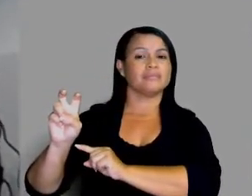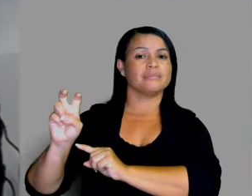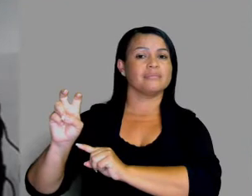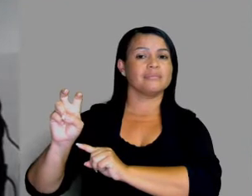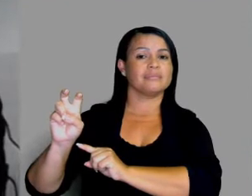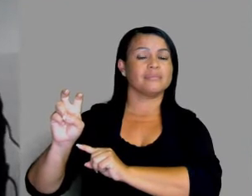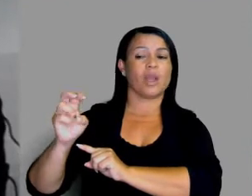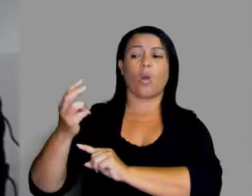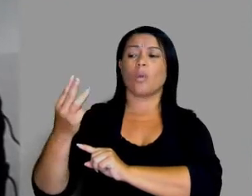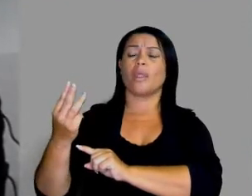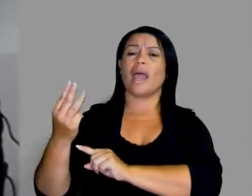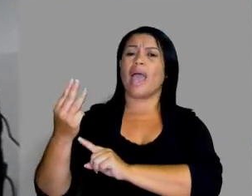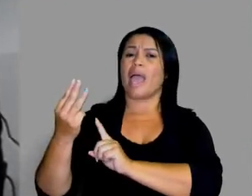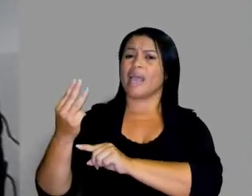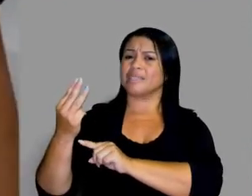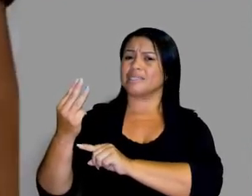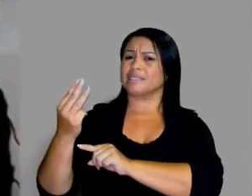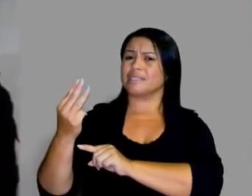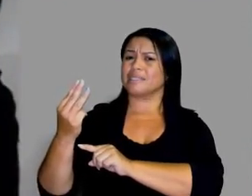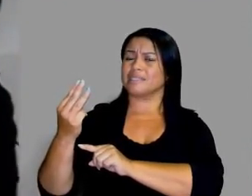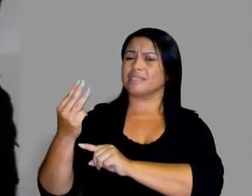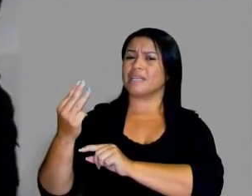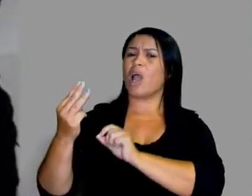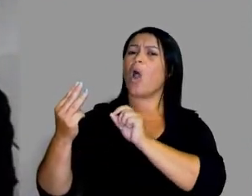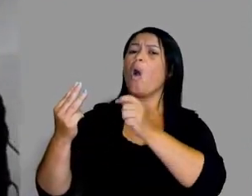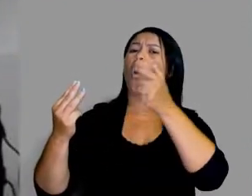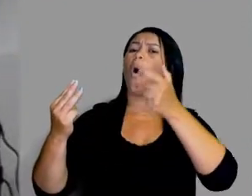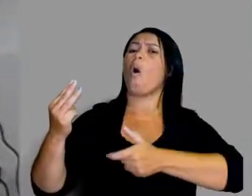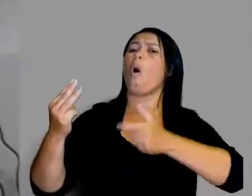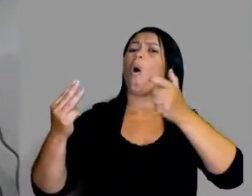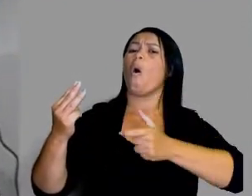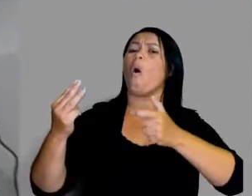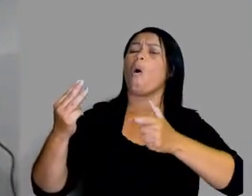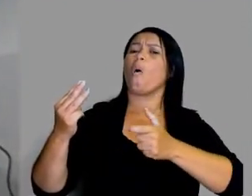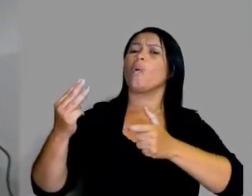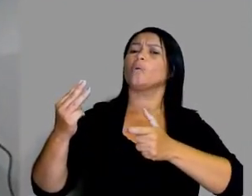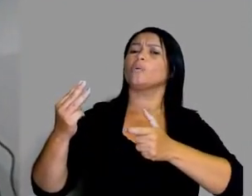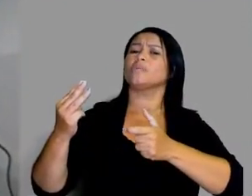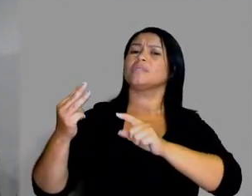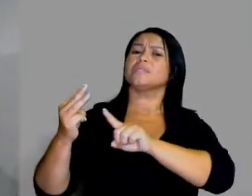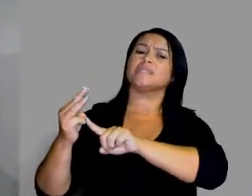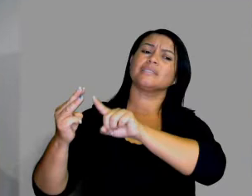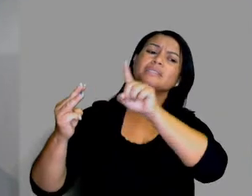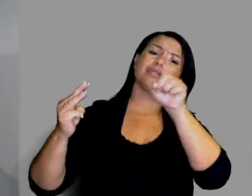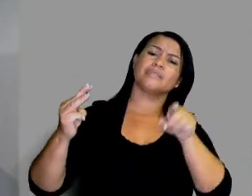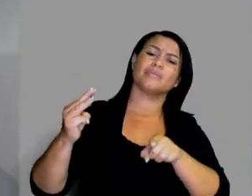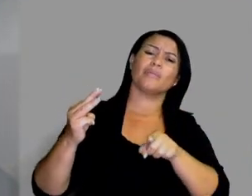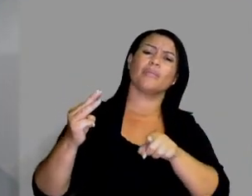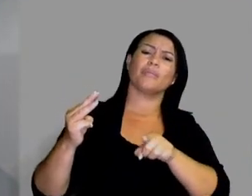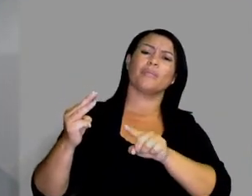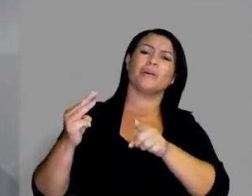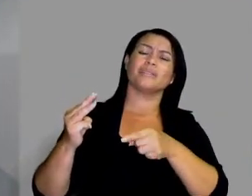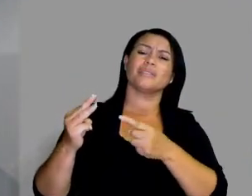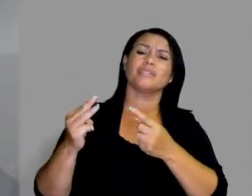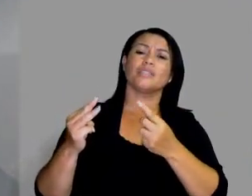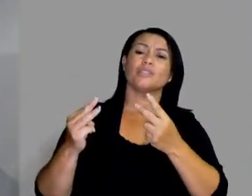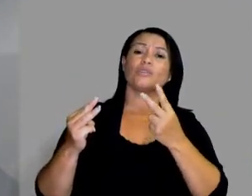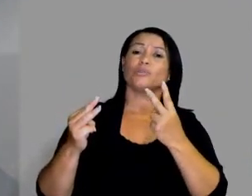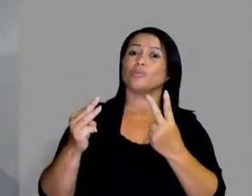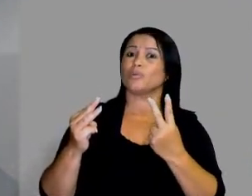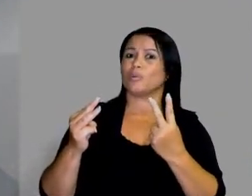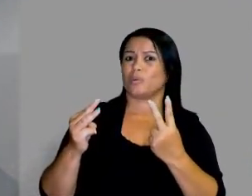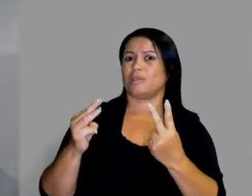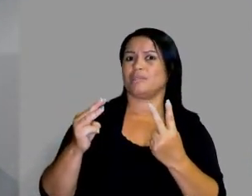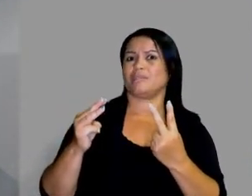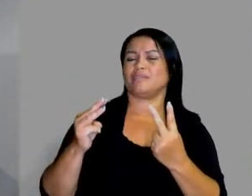o 3, ele está onde, minha gente? Localizado após a vírgula. Ele está duas